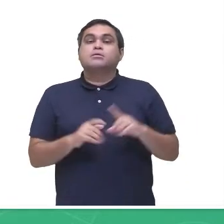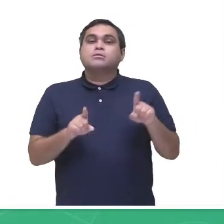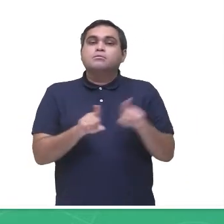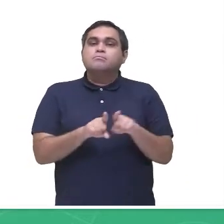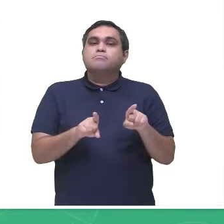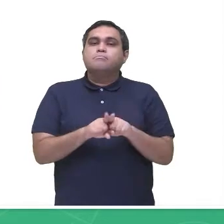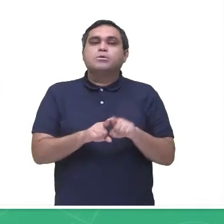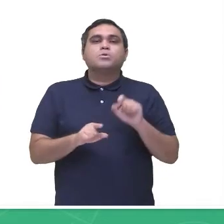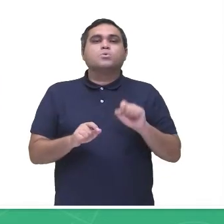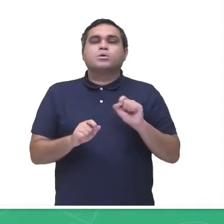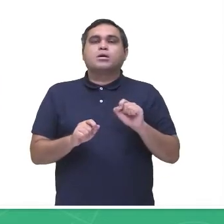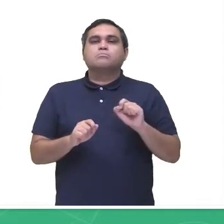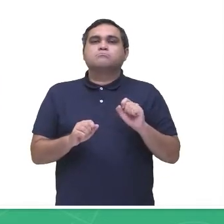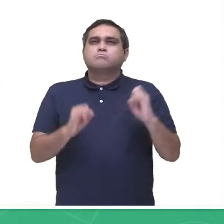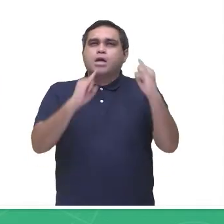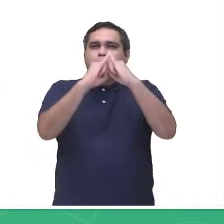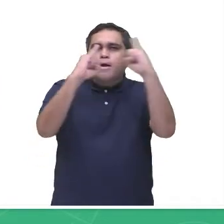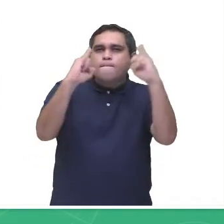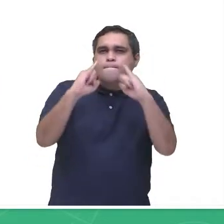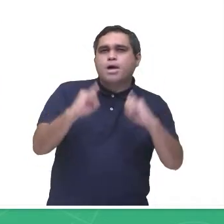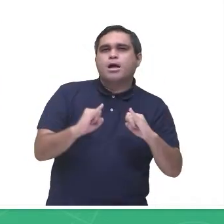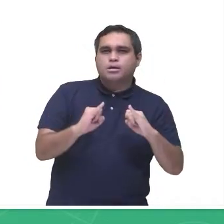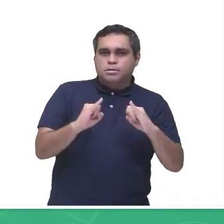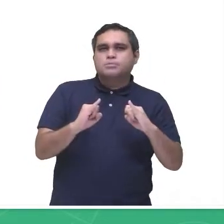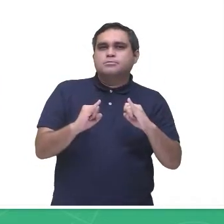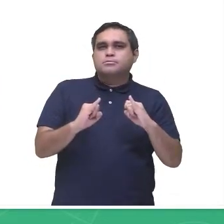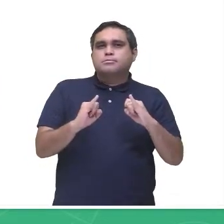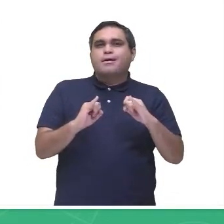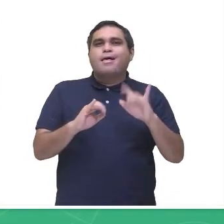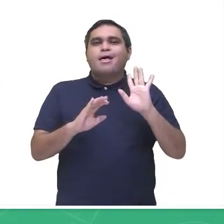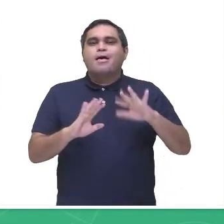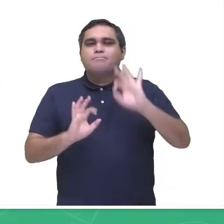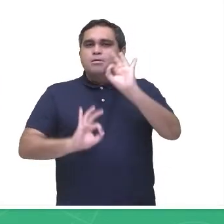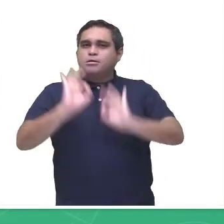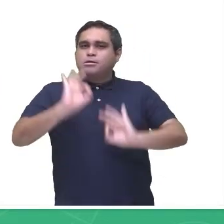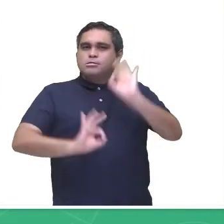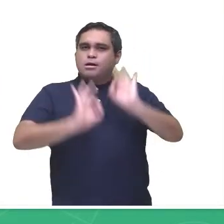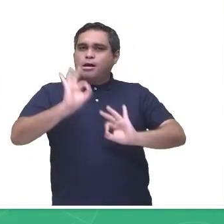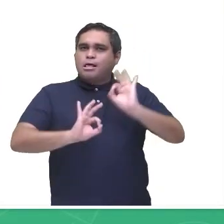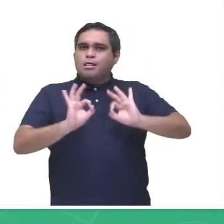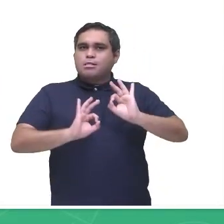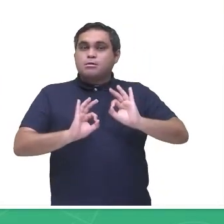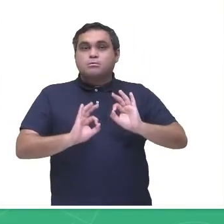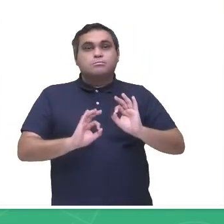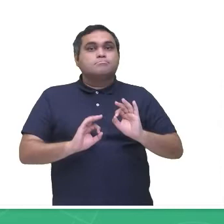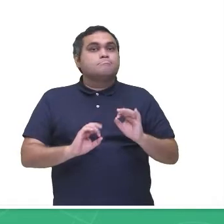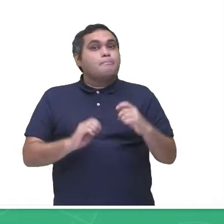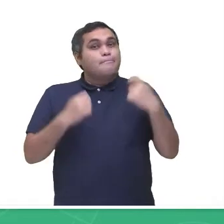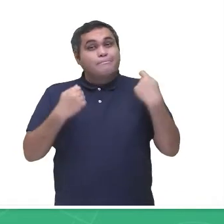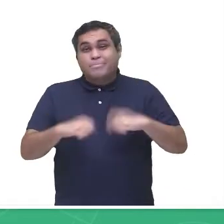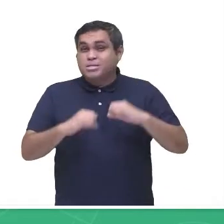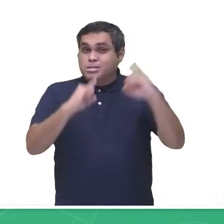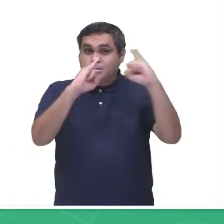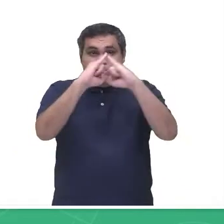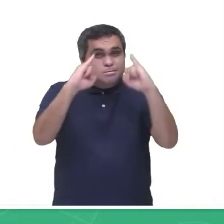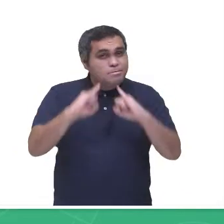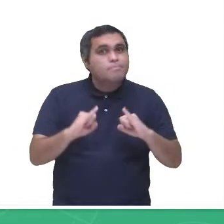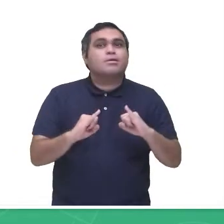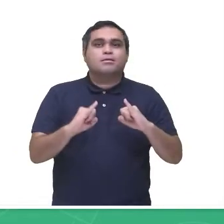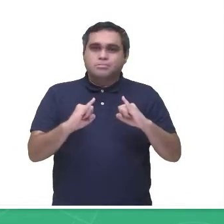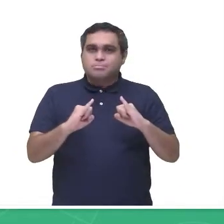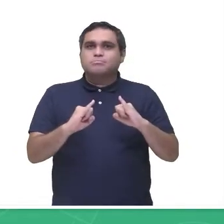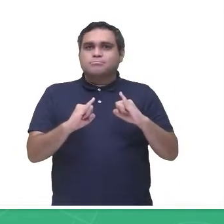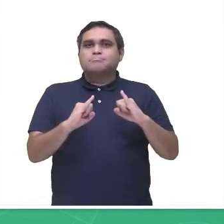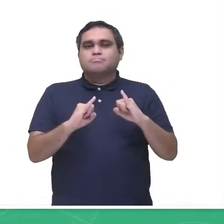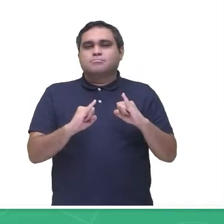fizesse parte daquela arquitetura. Ela foi planejada, ela faz parte. Se tirar aquela escultura, vai ficar faltando alguma coisa. Então,